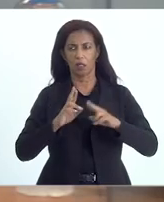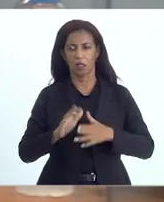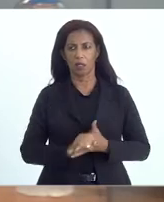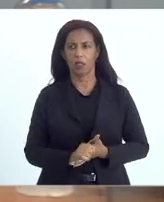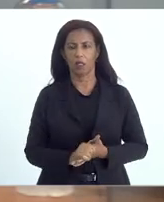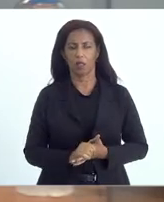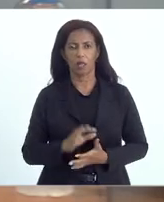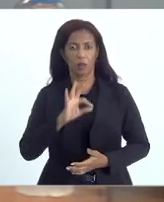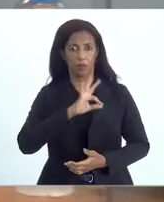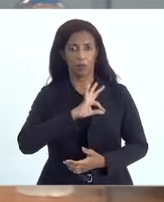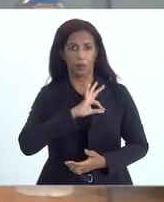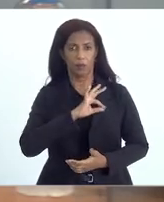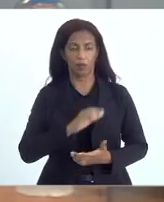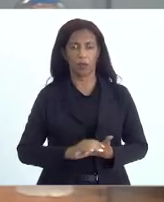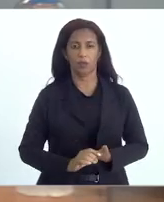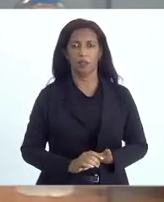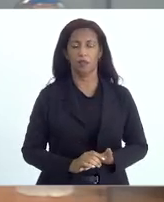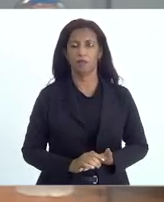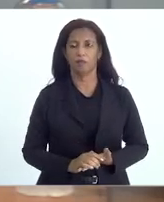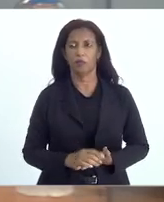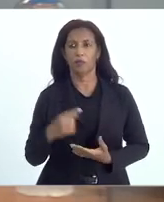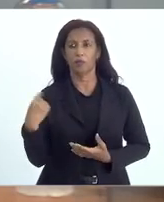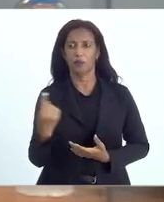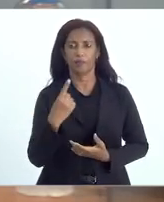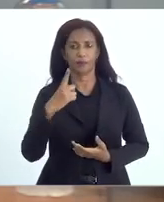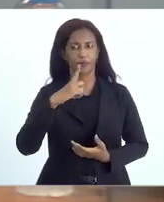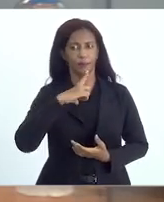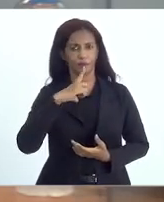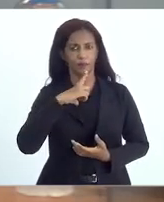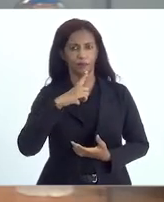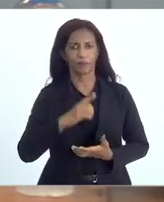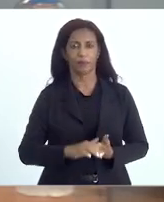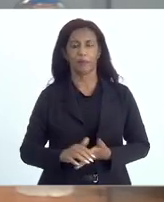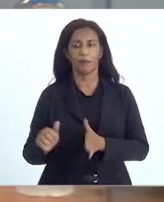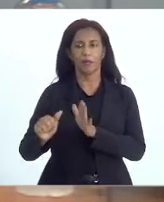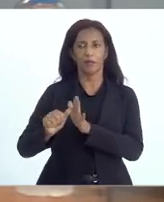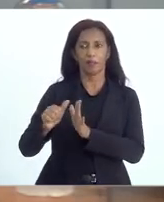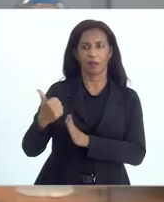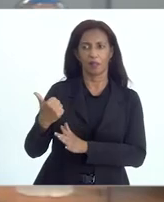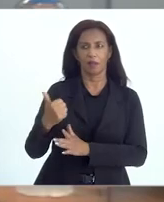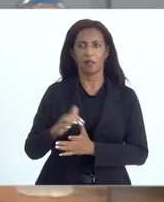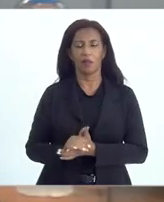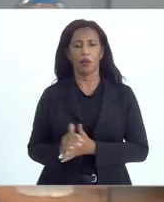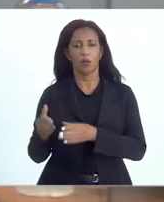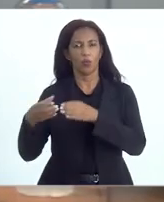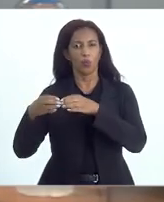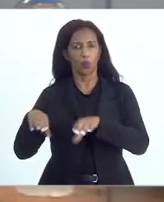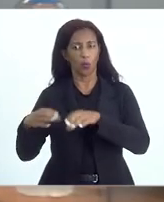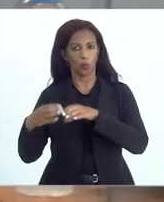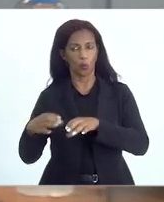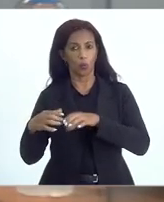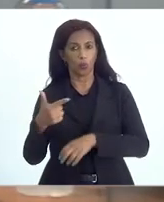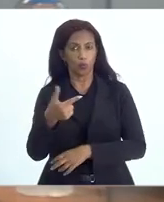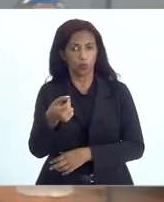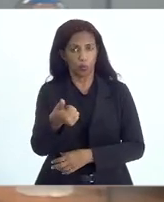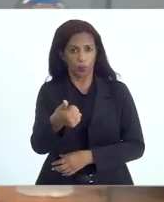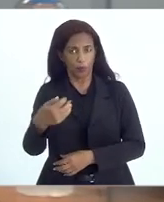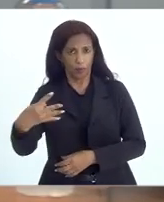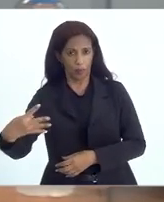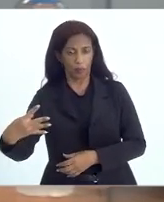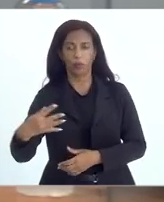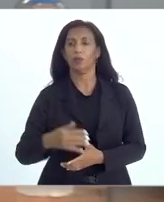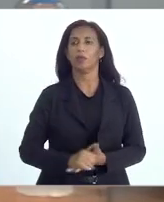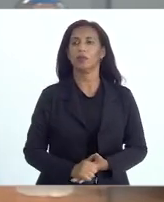relação à polícia militar e nós temos em primeiro lugar o concurso cfsd 2014